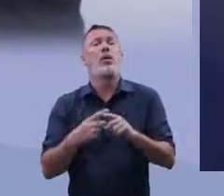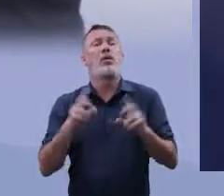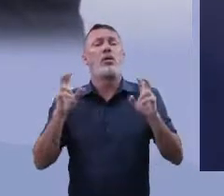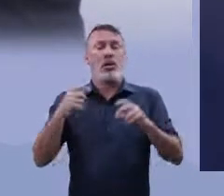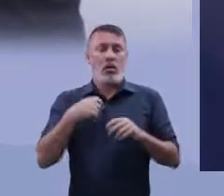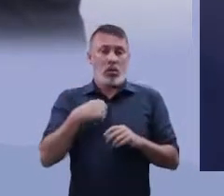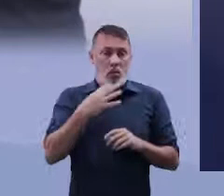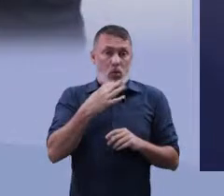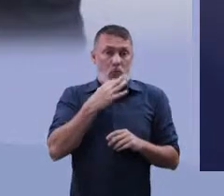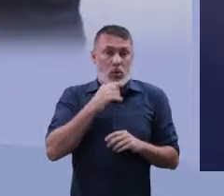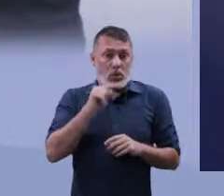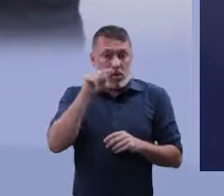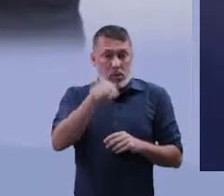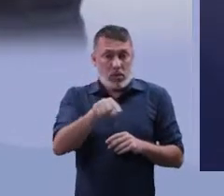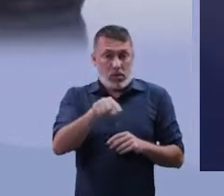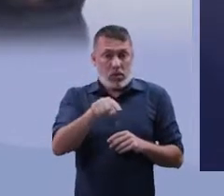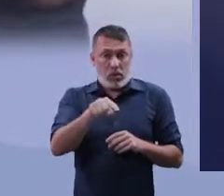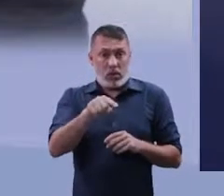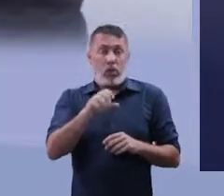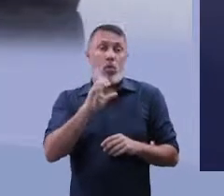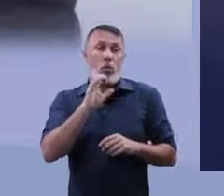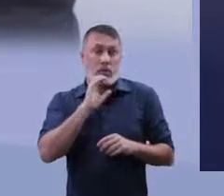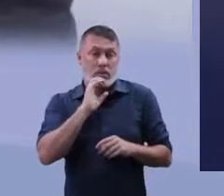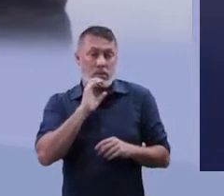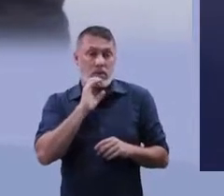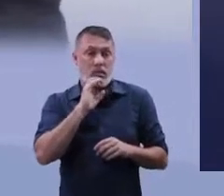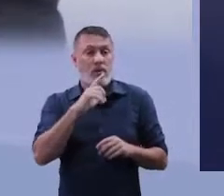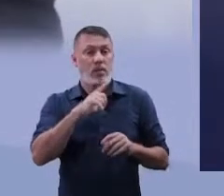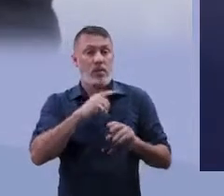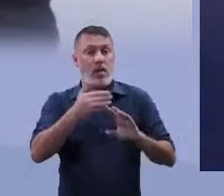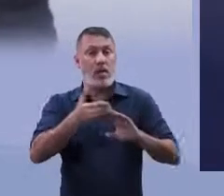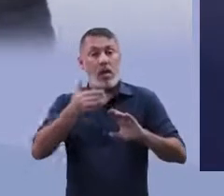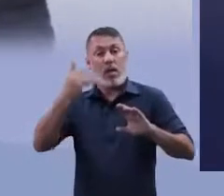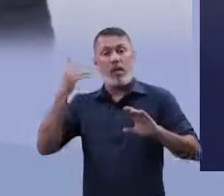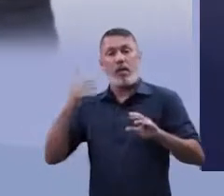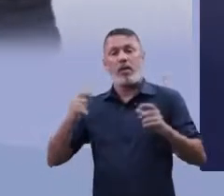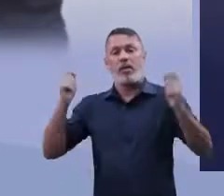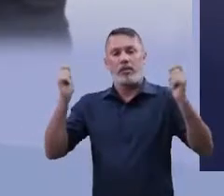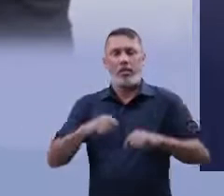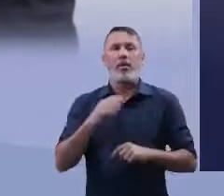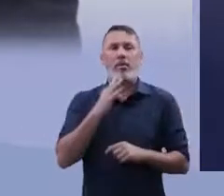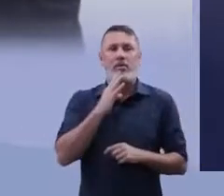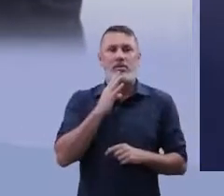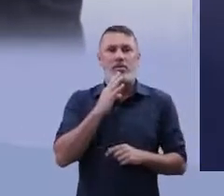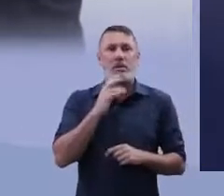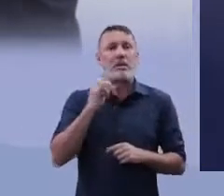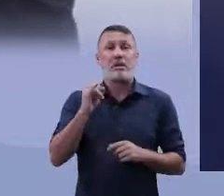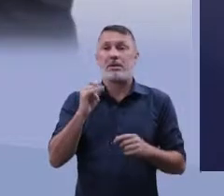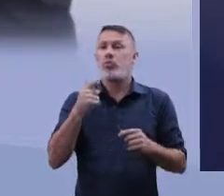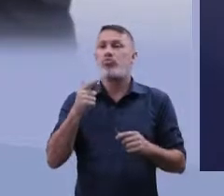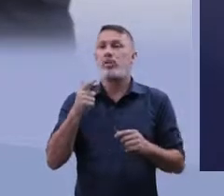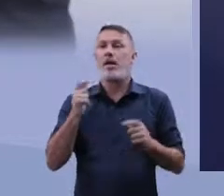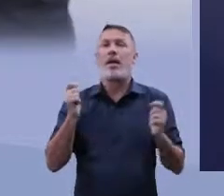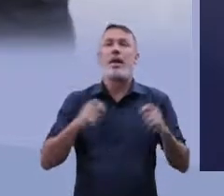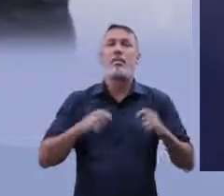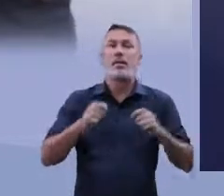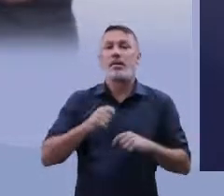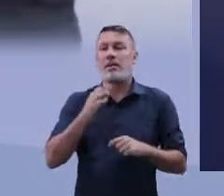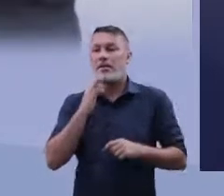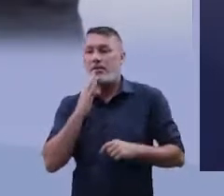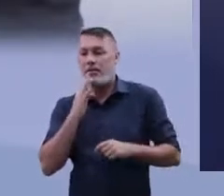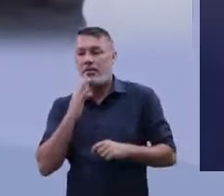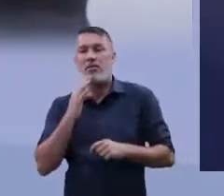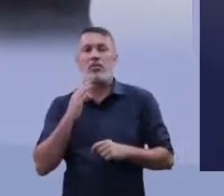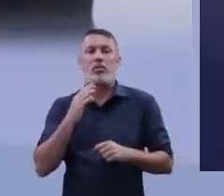existe, antes do próprio conhecimento, capacidade de conhecer. Isso é muito interessante. Isso, então, fica conhecido como